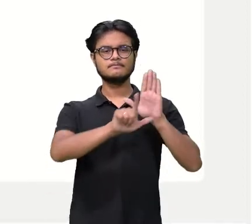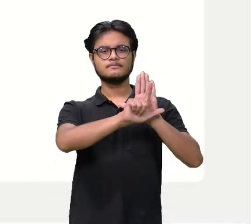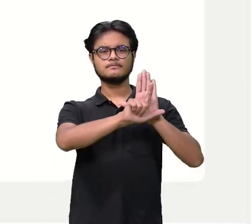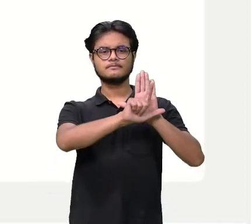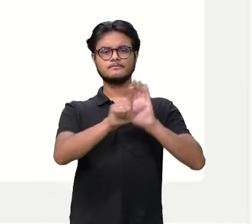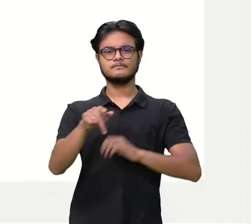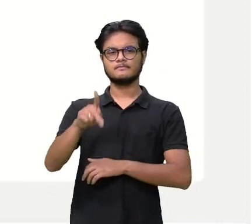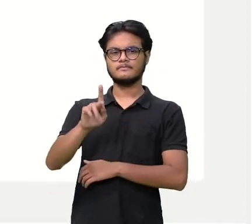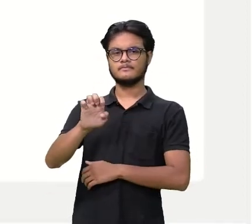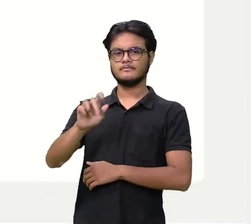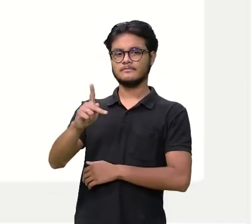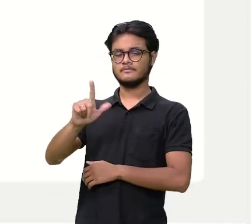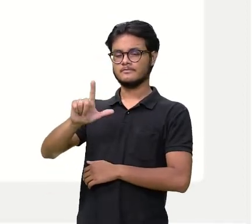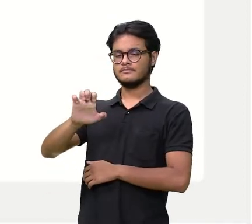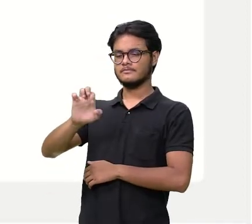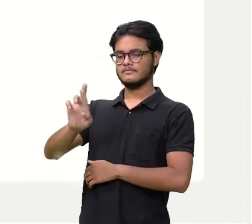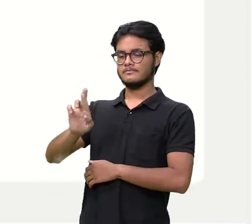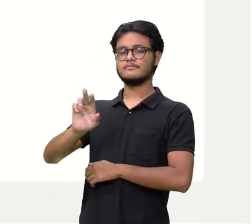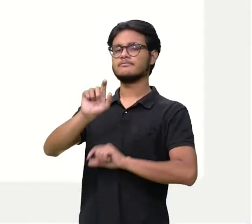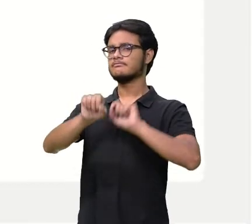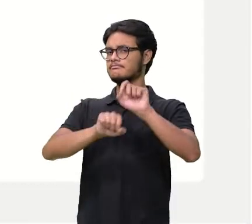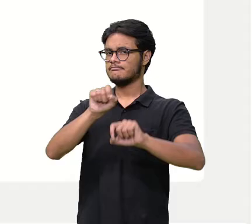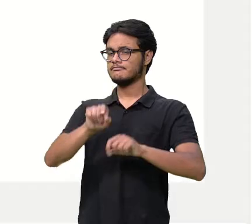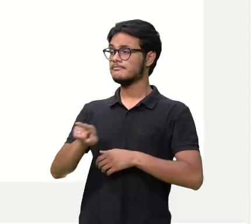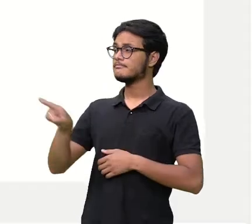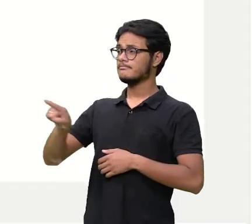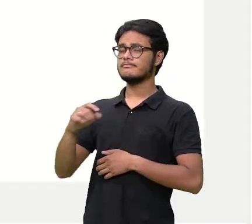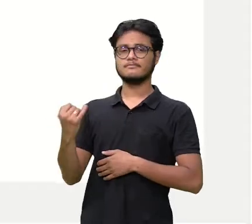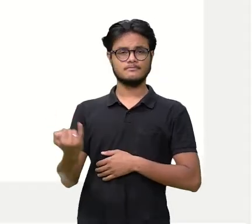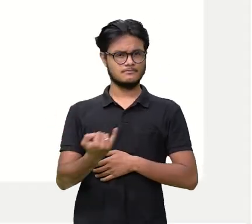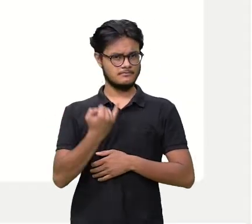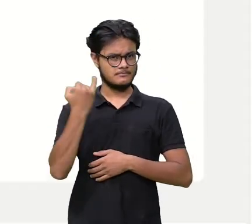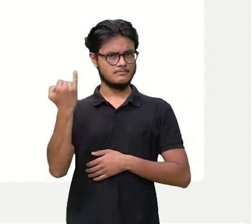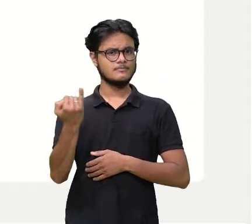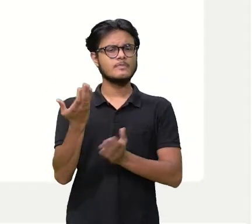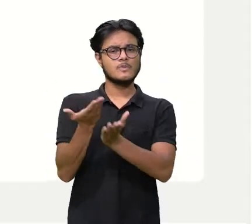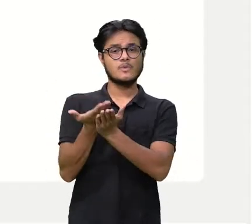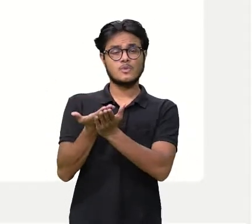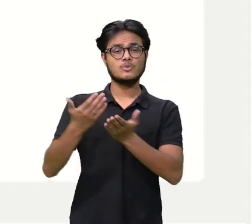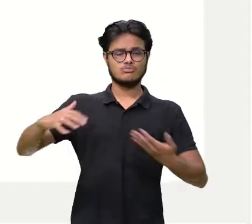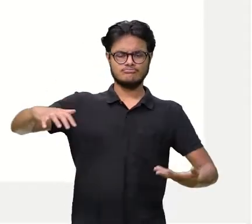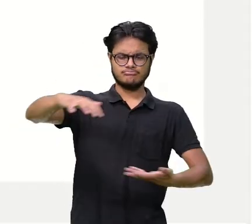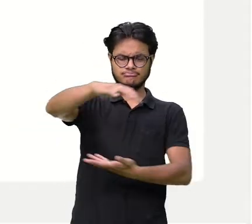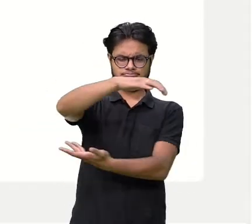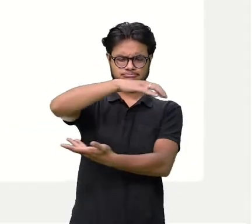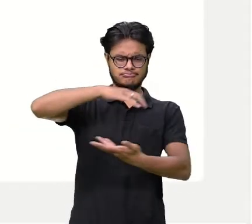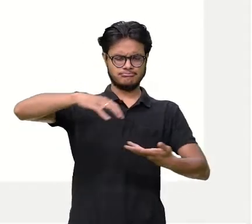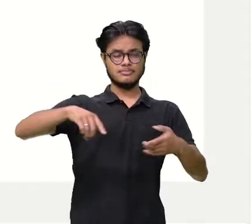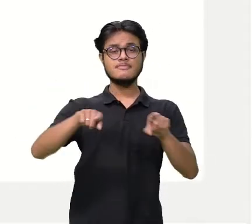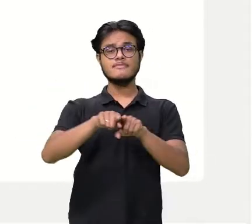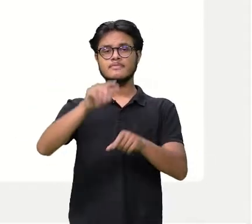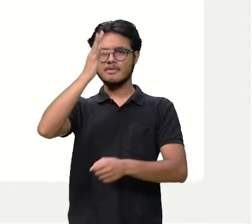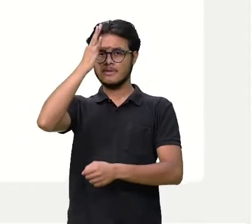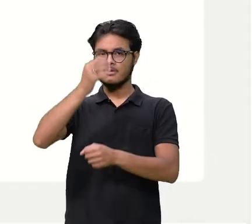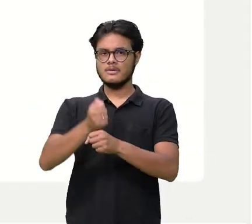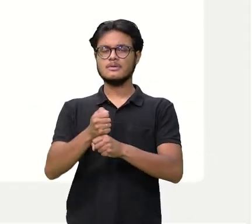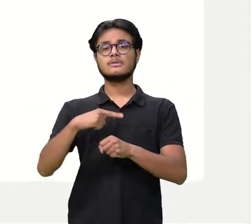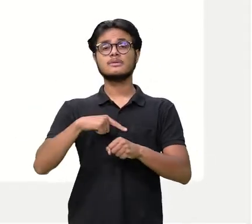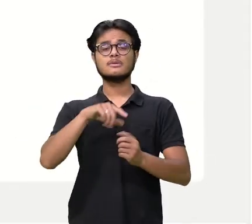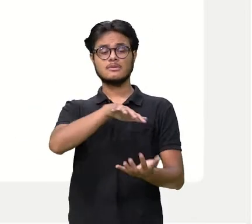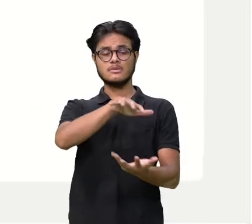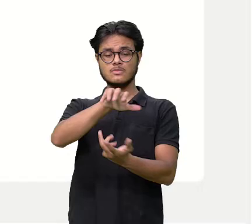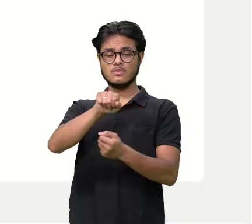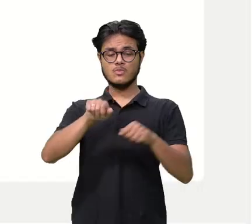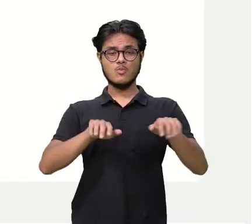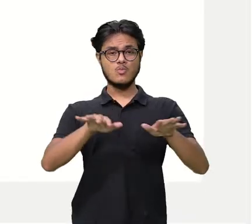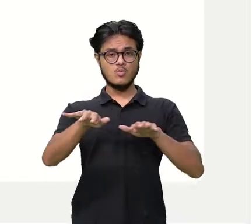Kepler, né? As leis de Kepler são fundamentais na astronomia e na física, descrevendo o movimento dos planetas